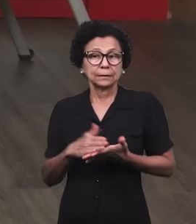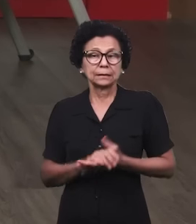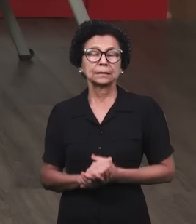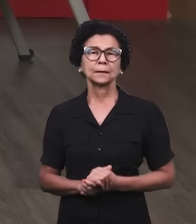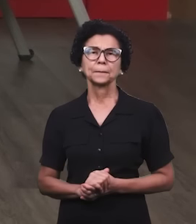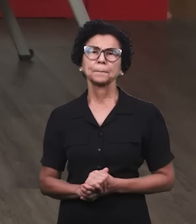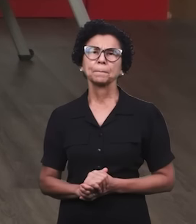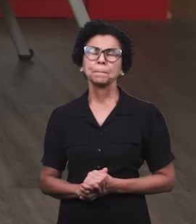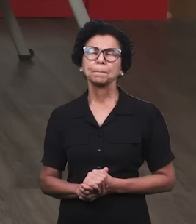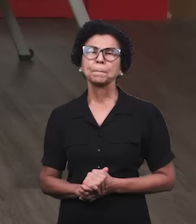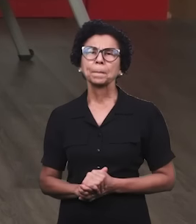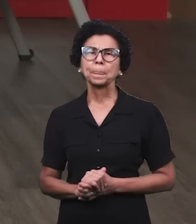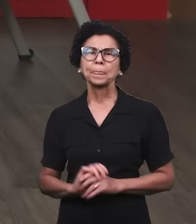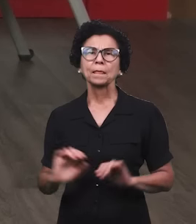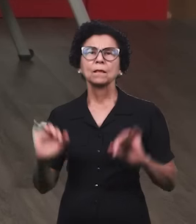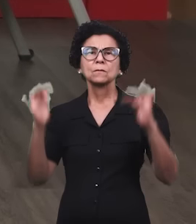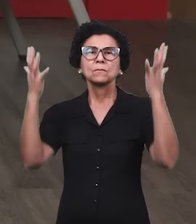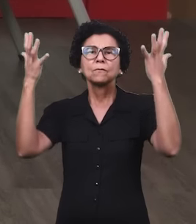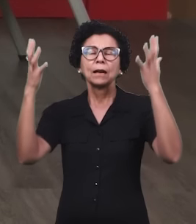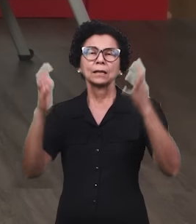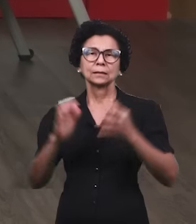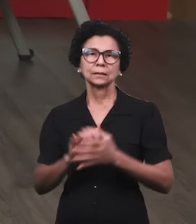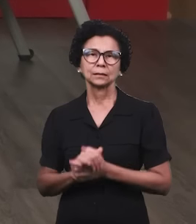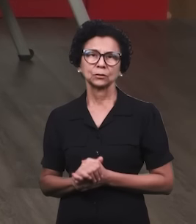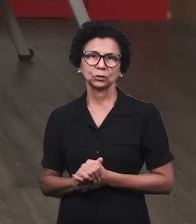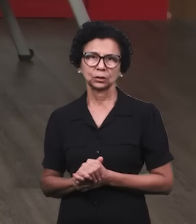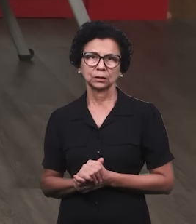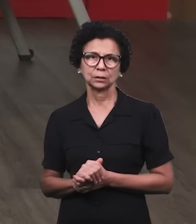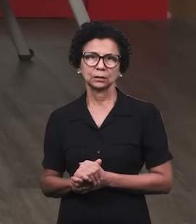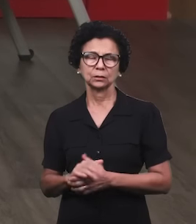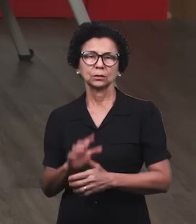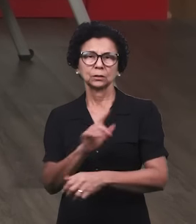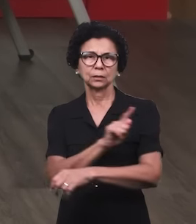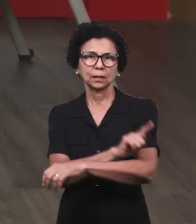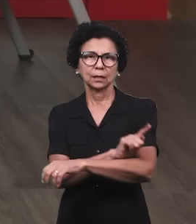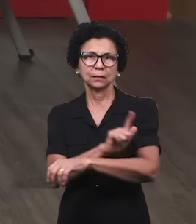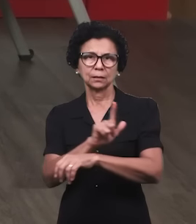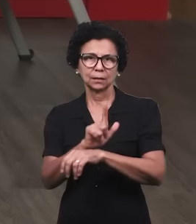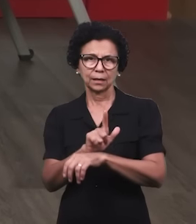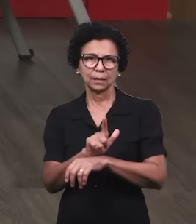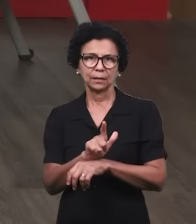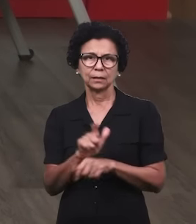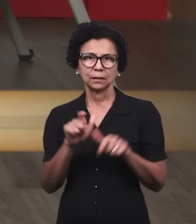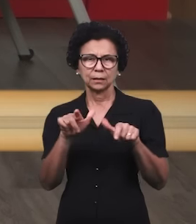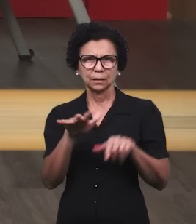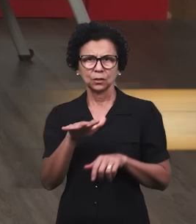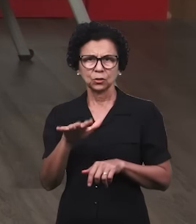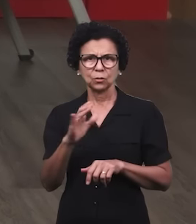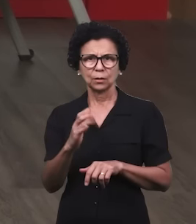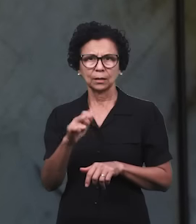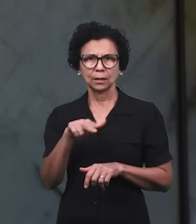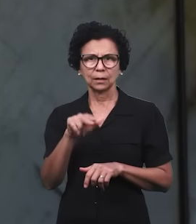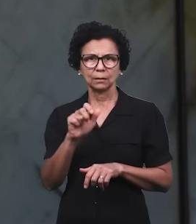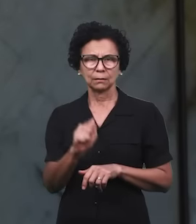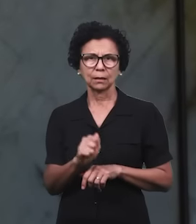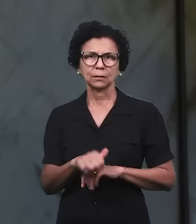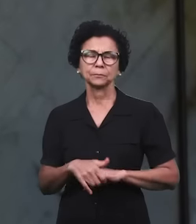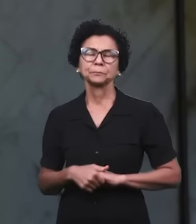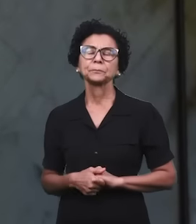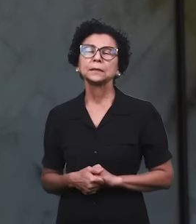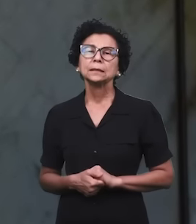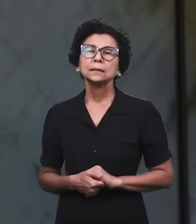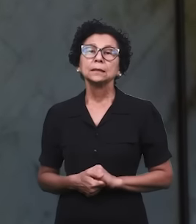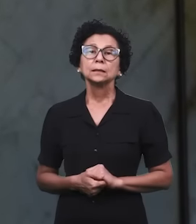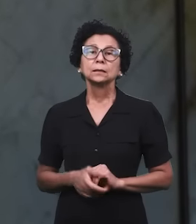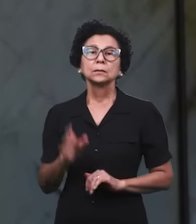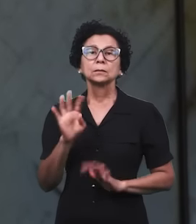às bodas de Caná da Galileia. Primeiro milagre do Senhor Jesus. É importante colocarmos essa marca, porque